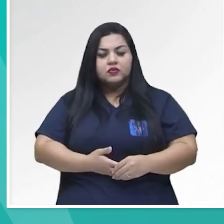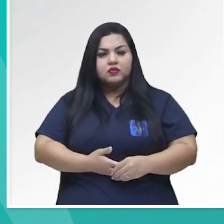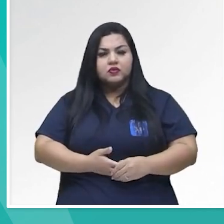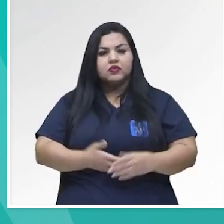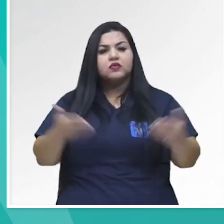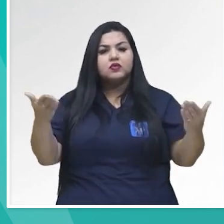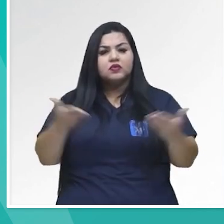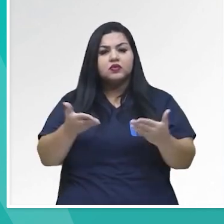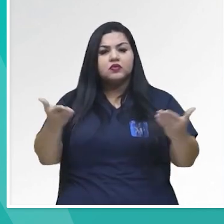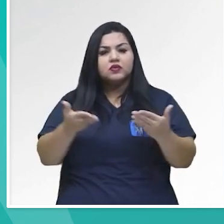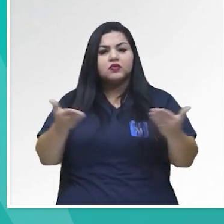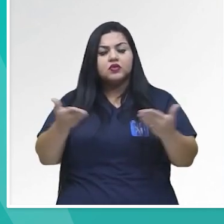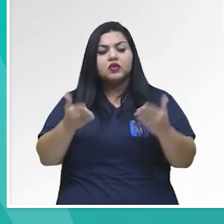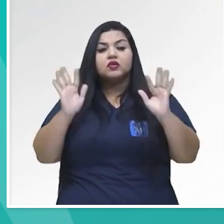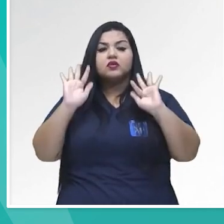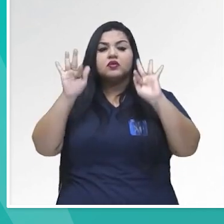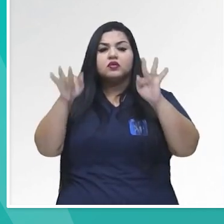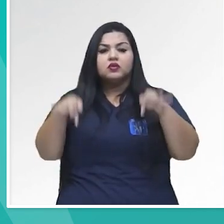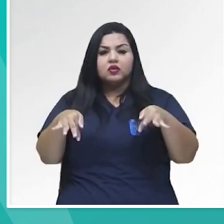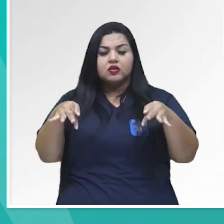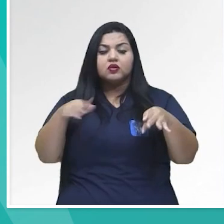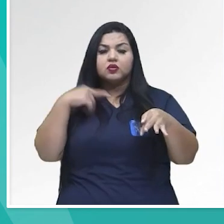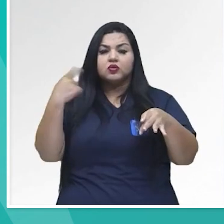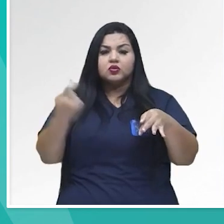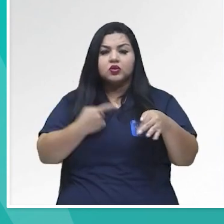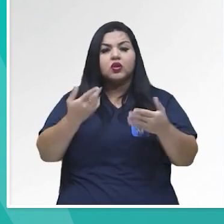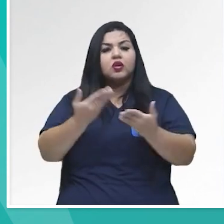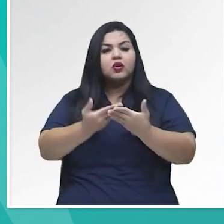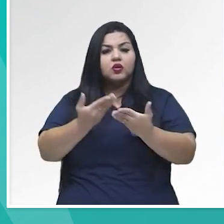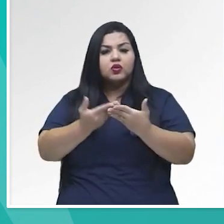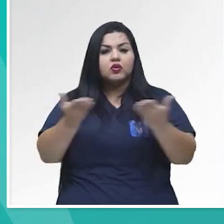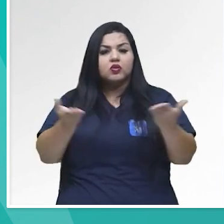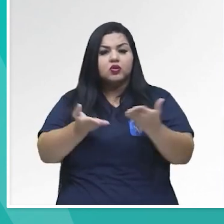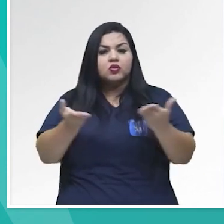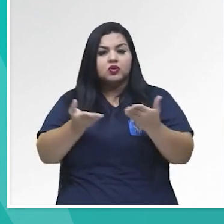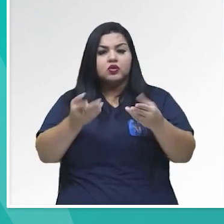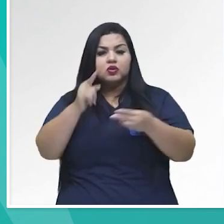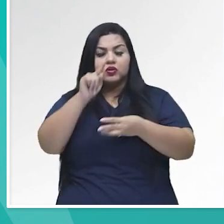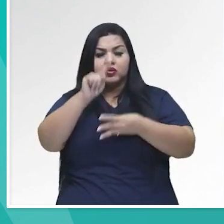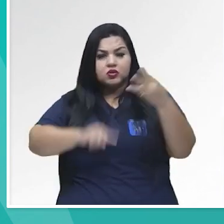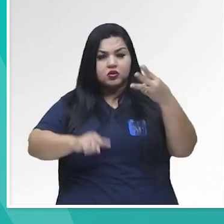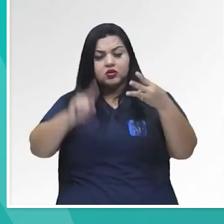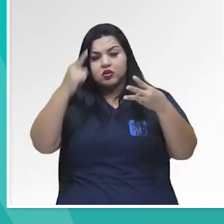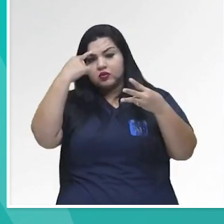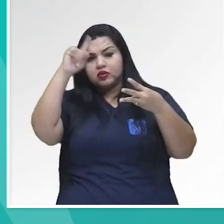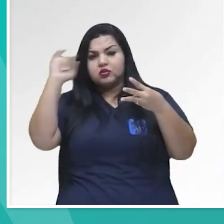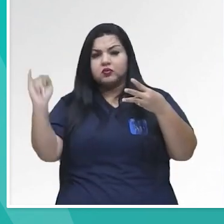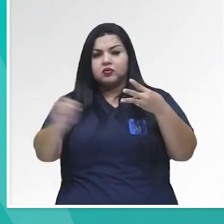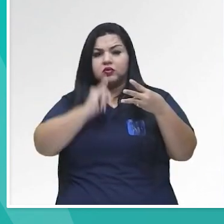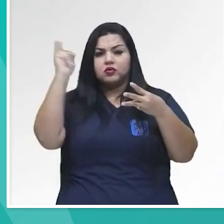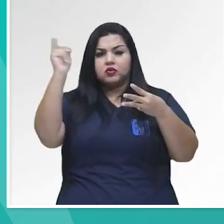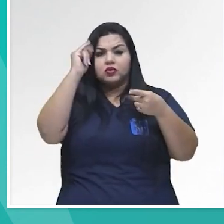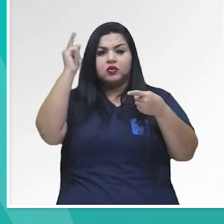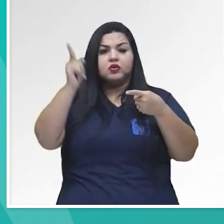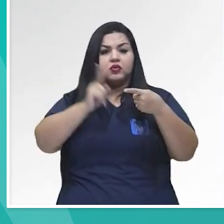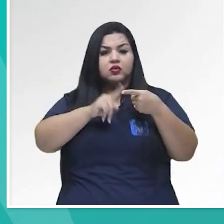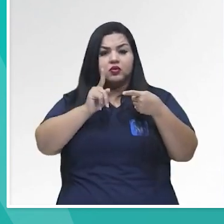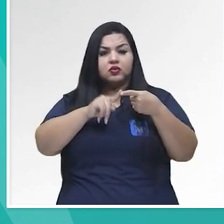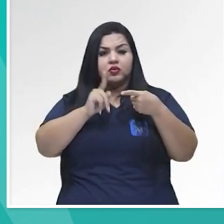Agora, eu queria finalizar a nossa aula de hoje com 3 ideias muito importantes. Primeira